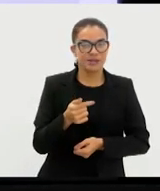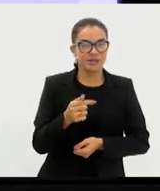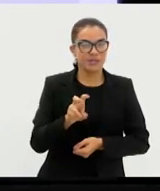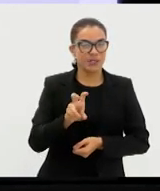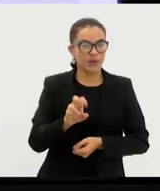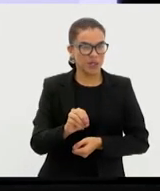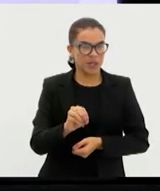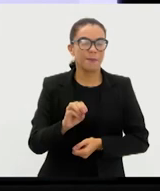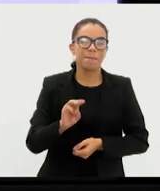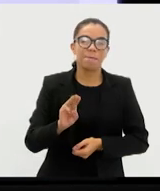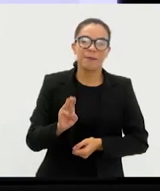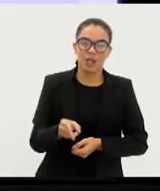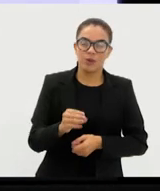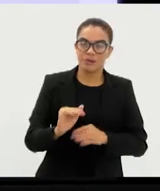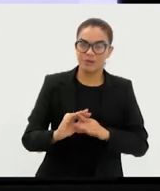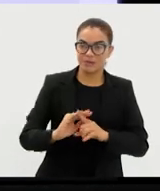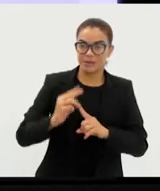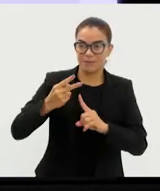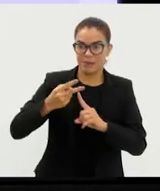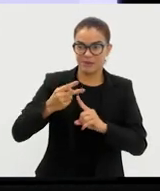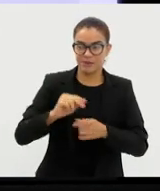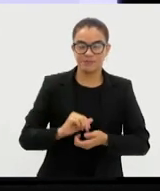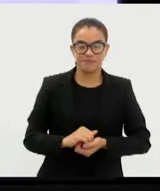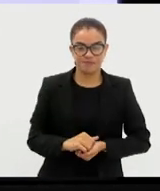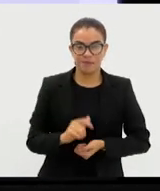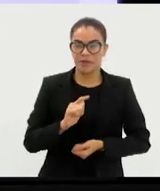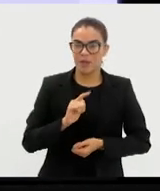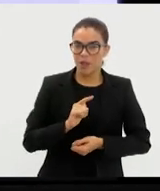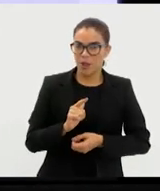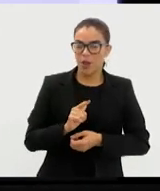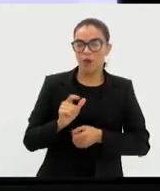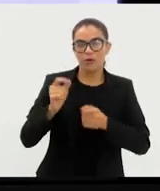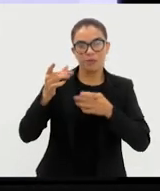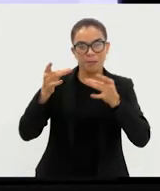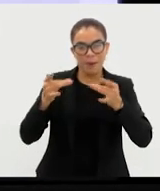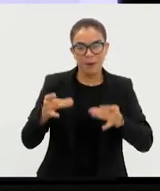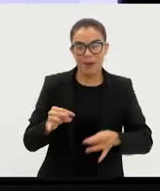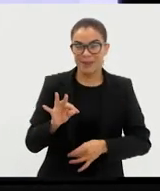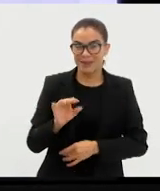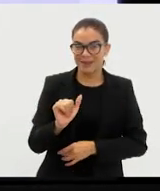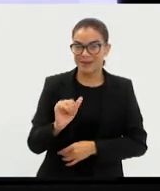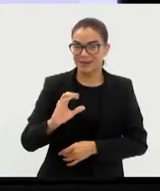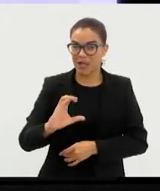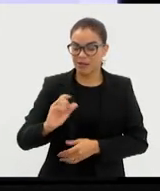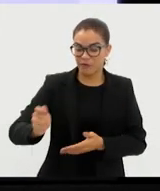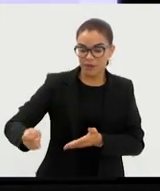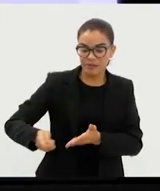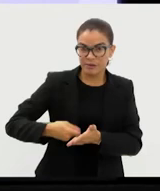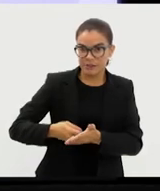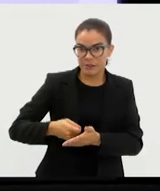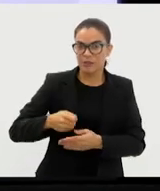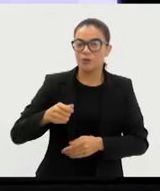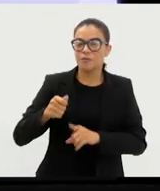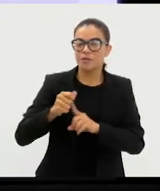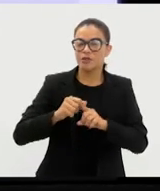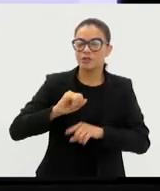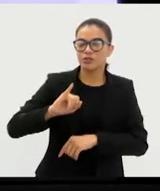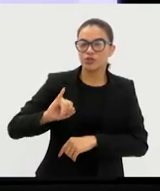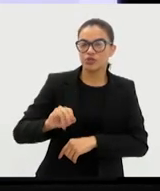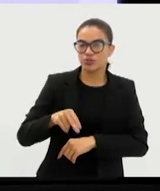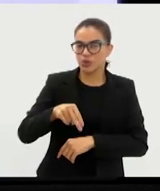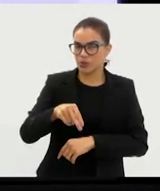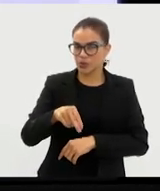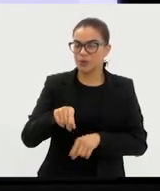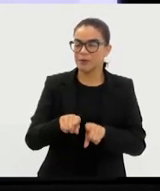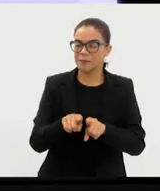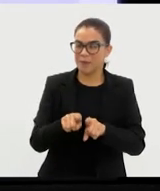milhões de reais a mais. Temos alguns destaques também, o TAC da Educação, que foi assinado, homologado em junho do ano passado, e o da Saúde,